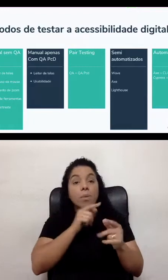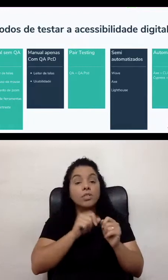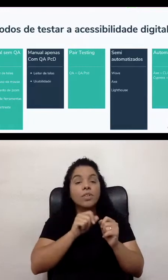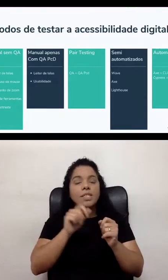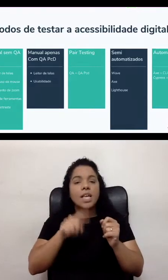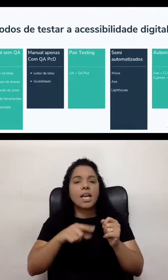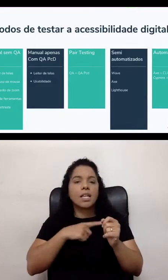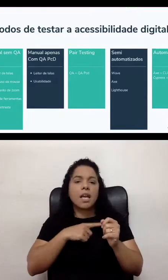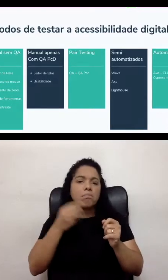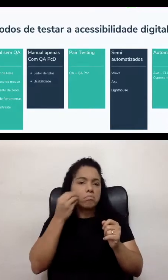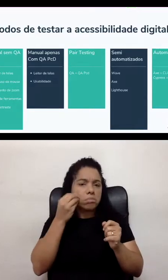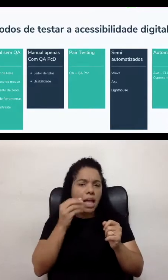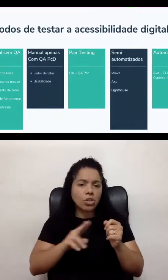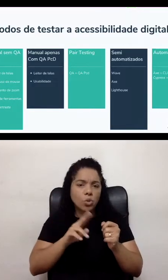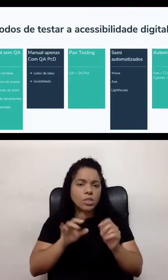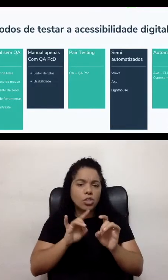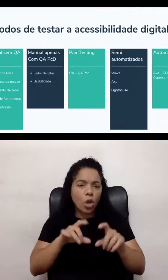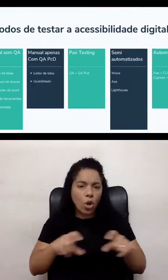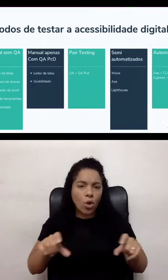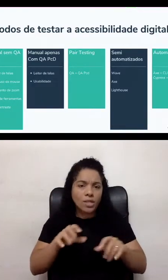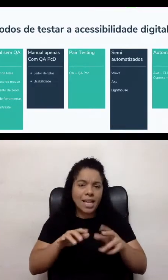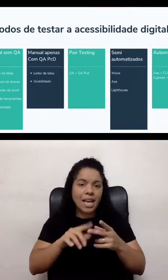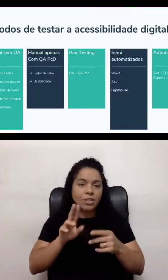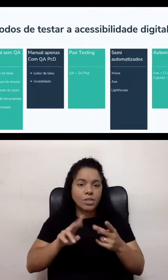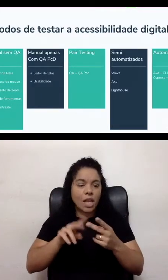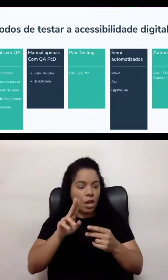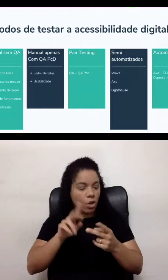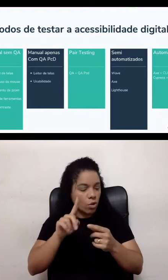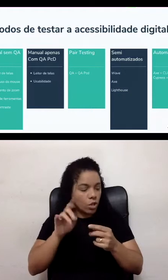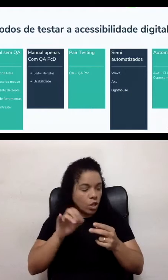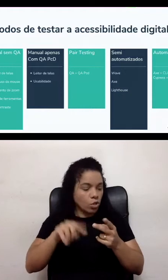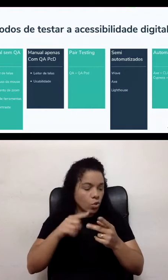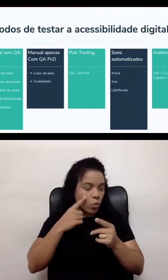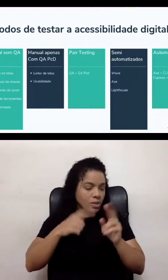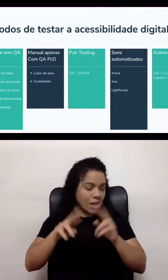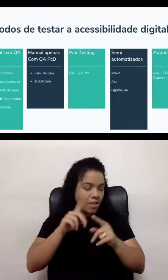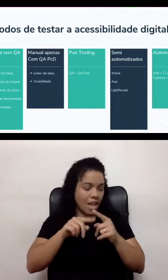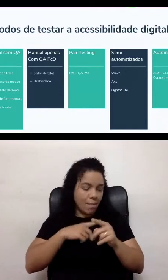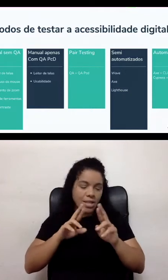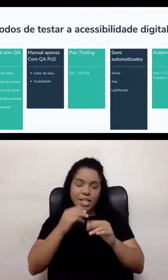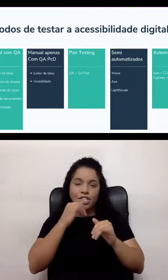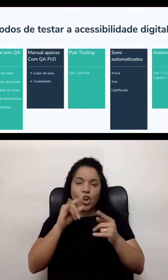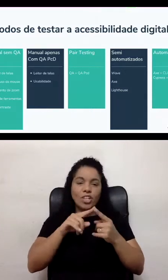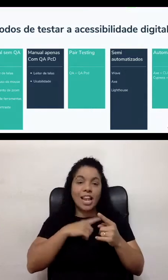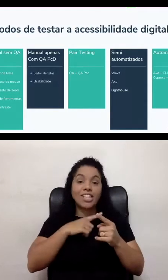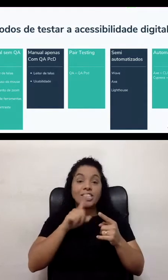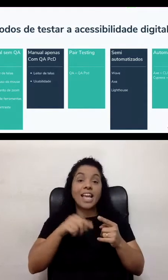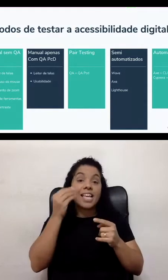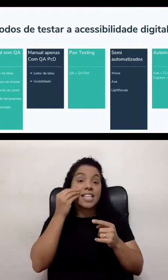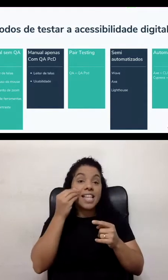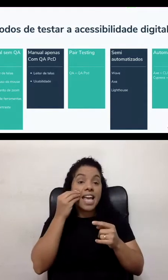usando só o teclado, aumentar o zoom e usar algumas ferramentas de contraste. Eu tenho um teste que é